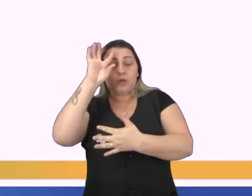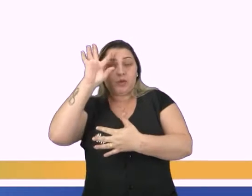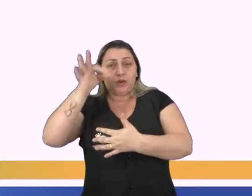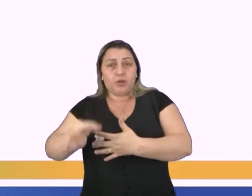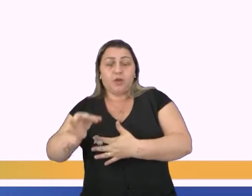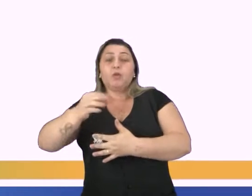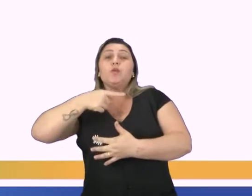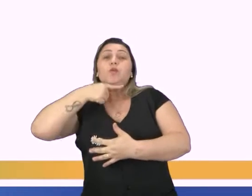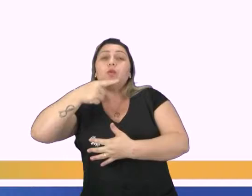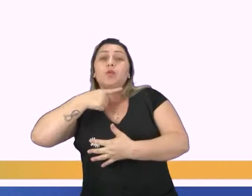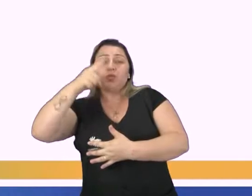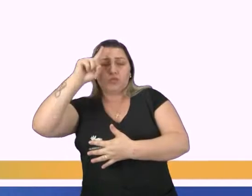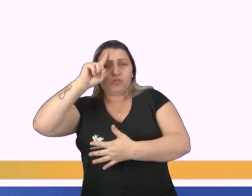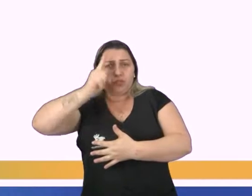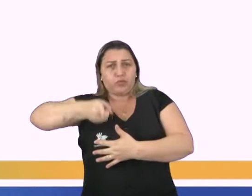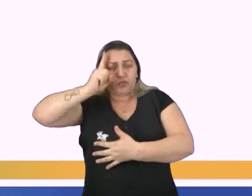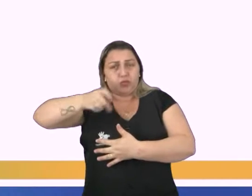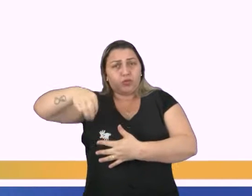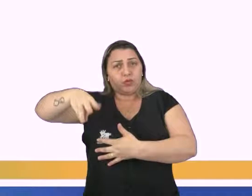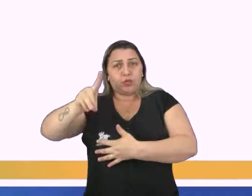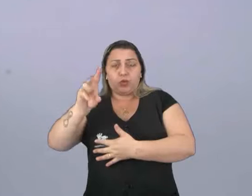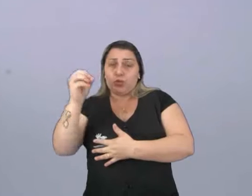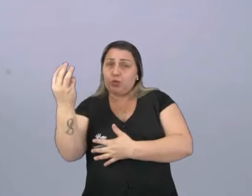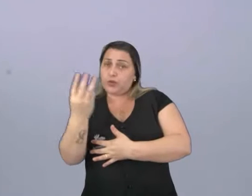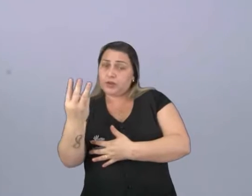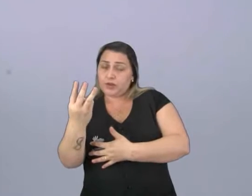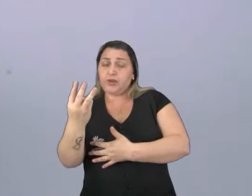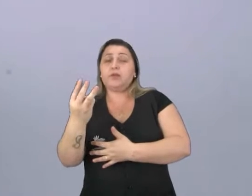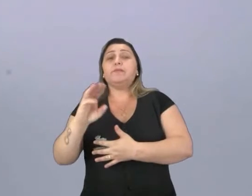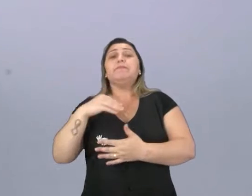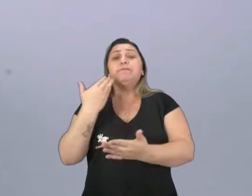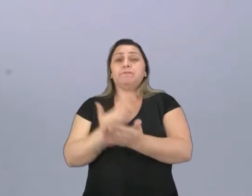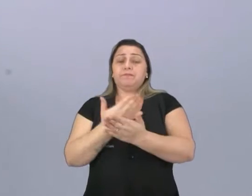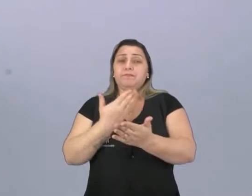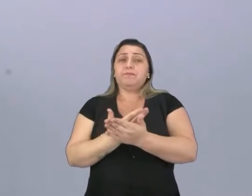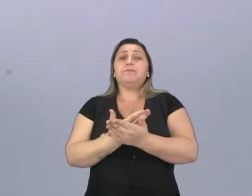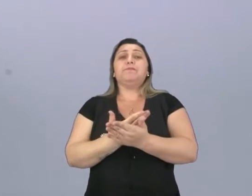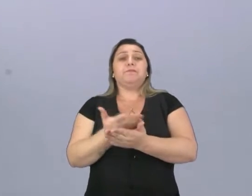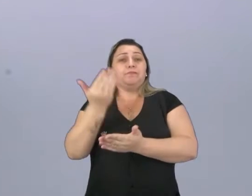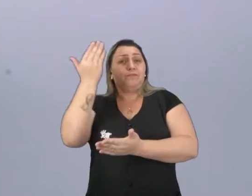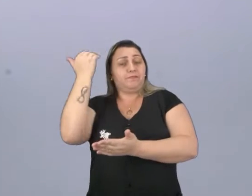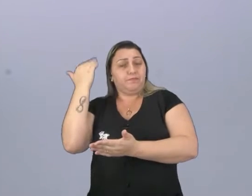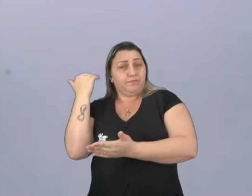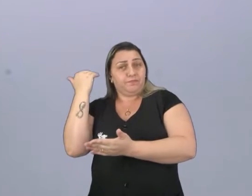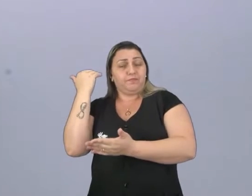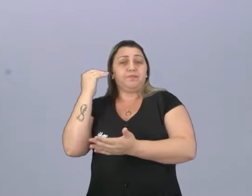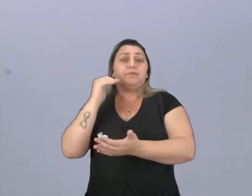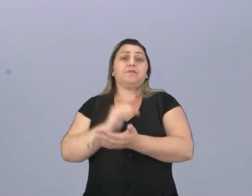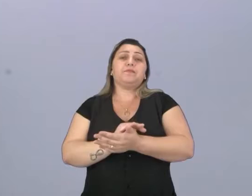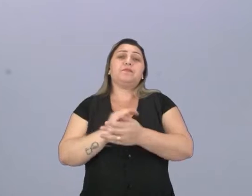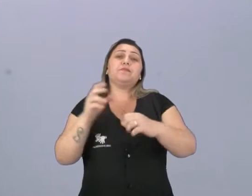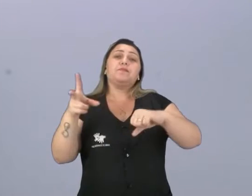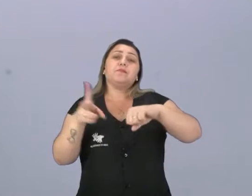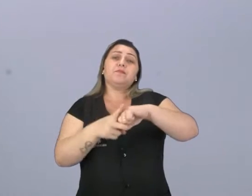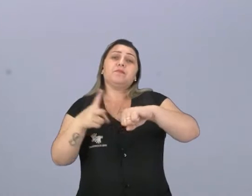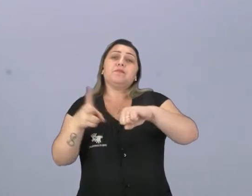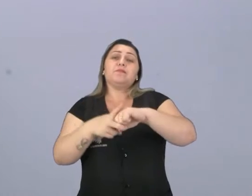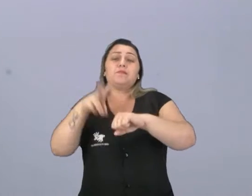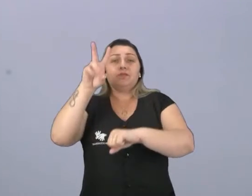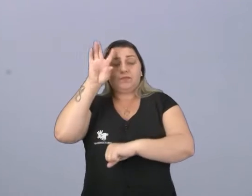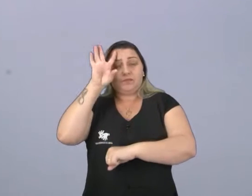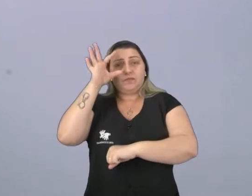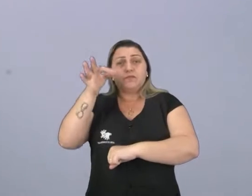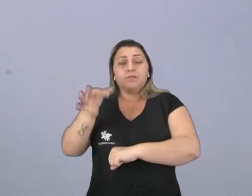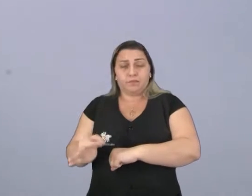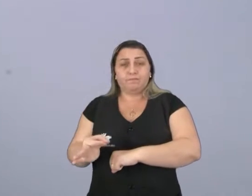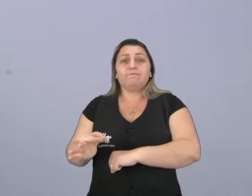modo subjuntivo e modo imperativo. Nós estudamos na aula anterior que o verbo no modo indicativo